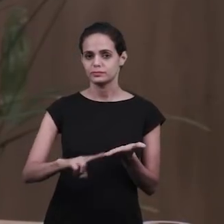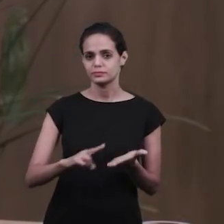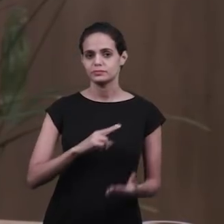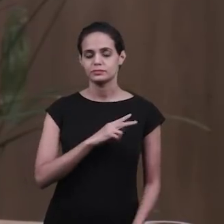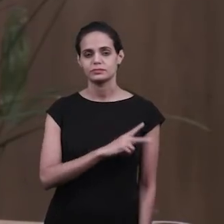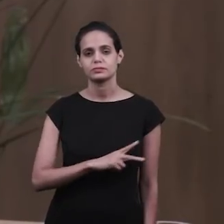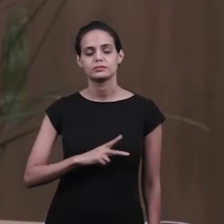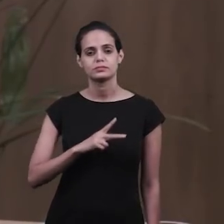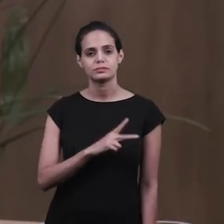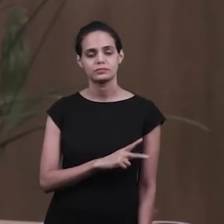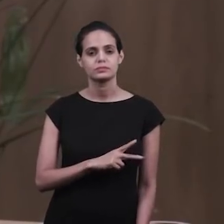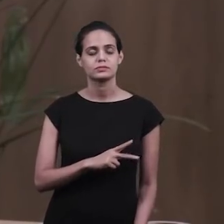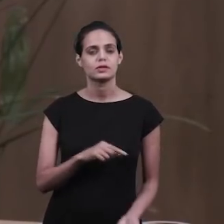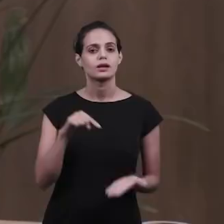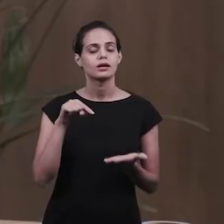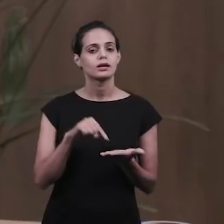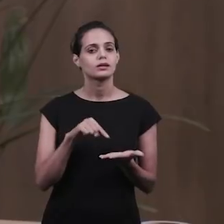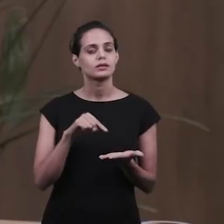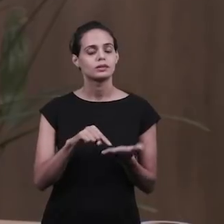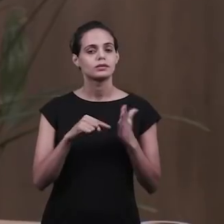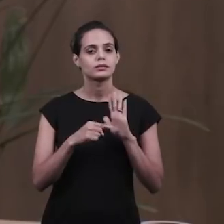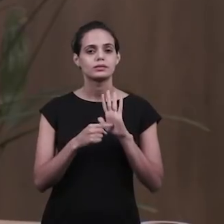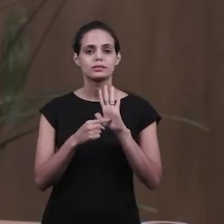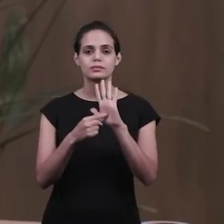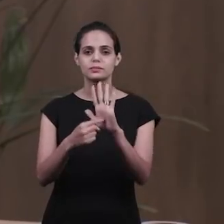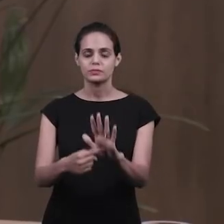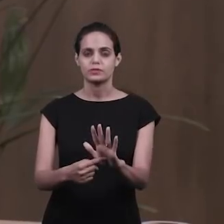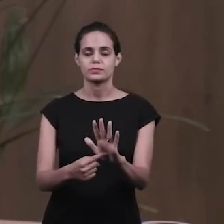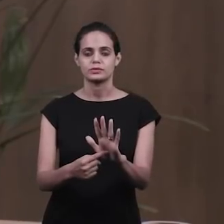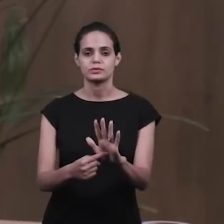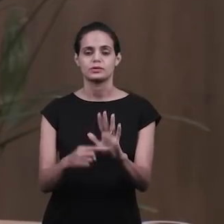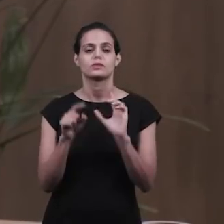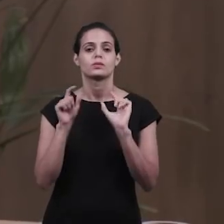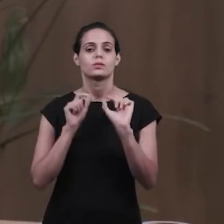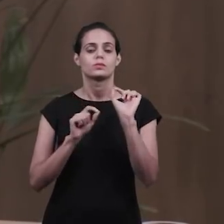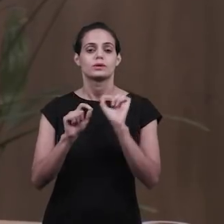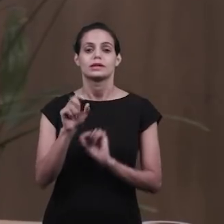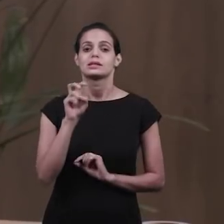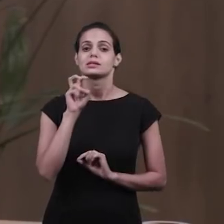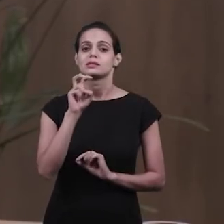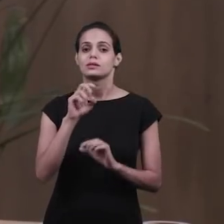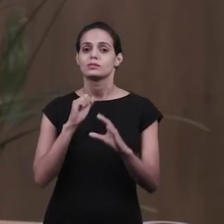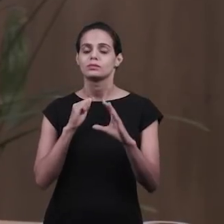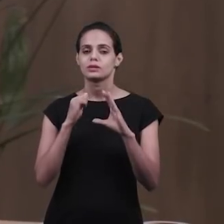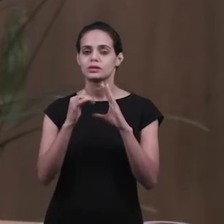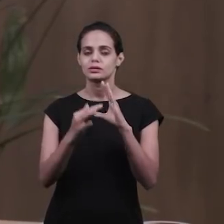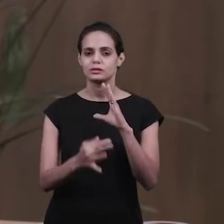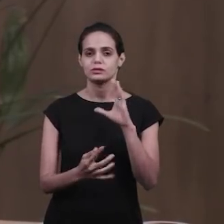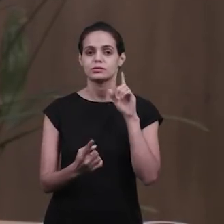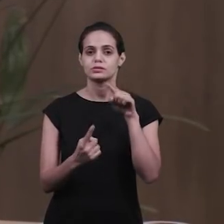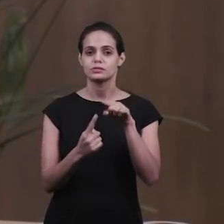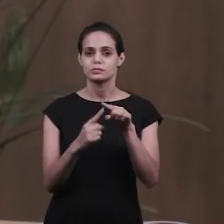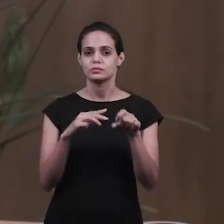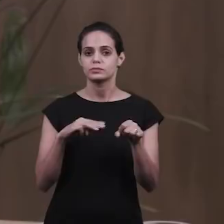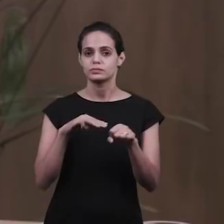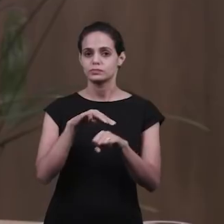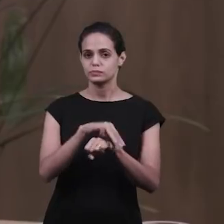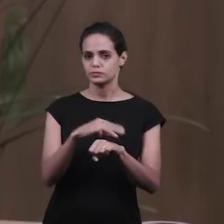a menção de 5 características de ministérios.